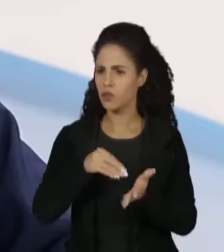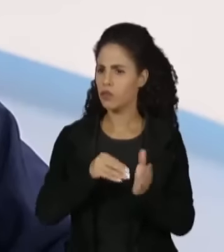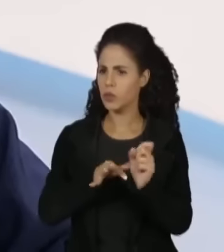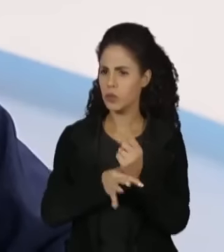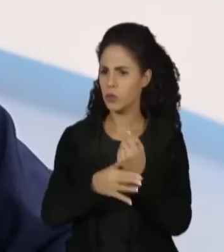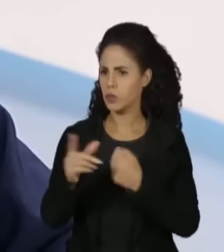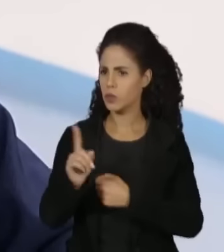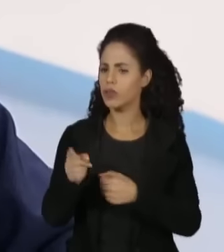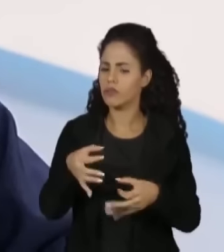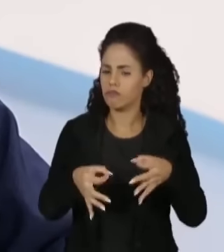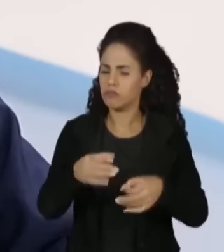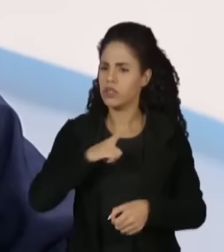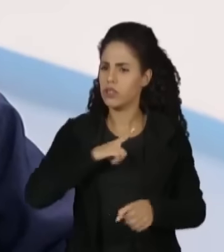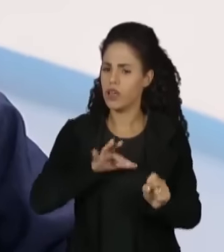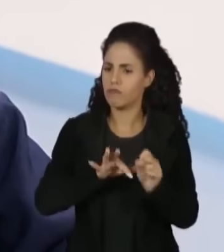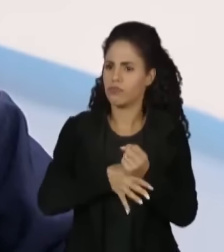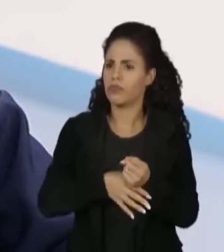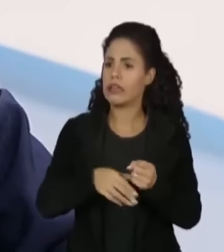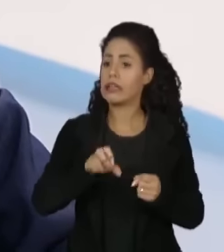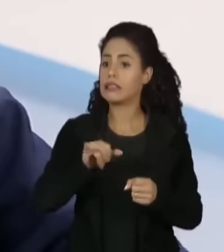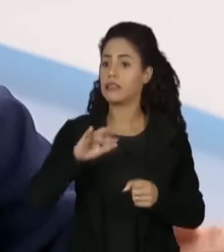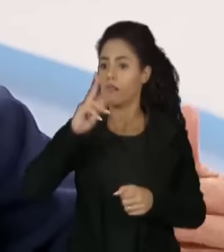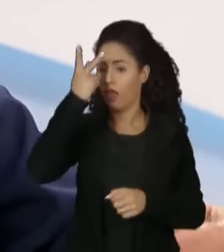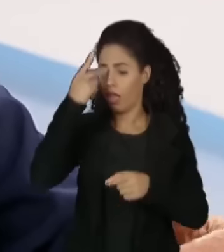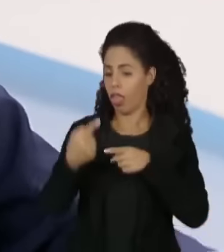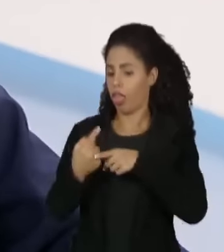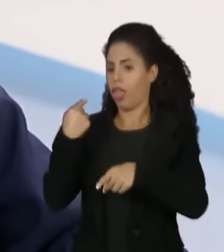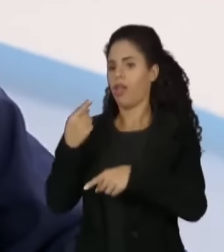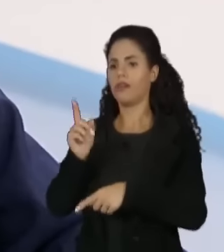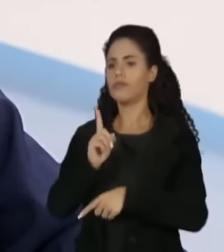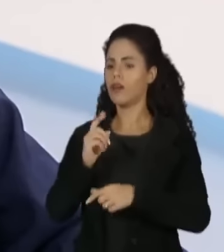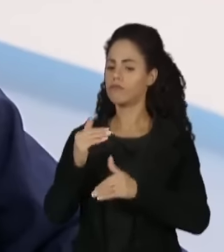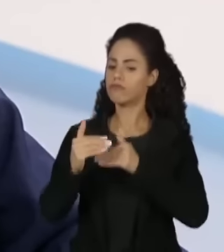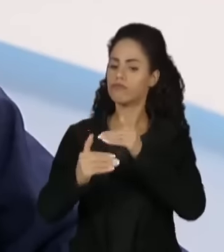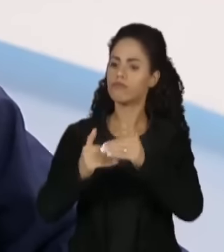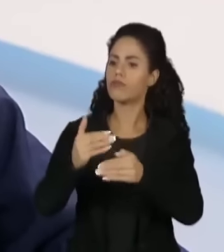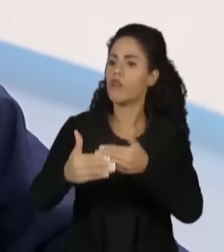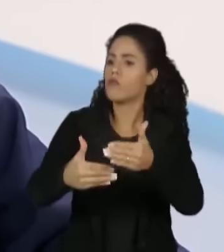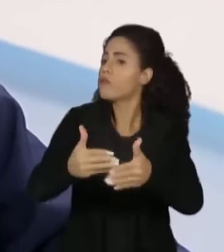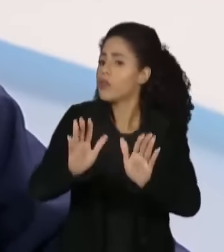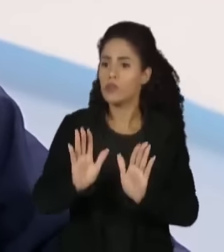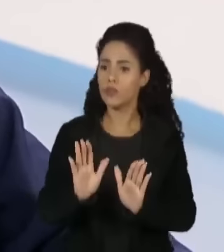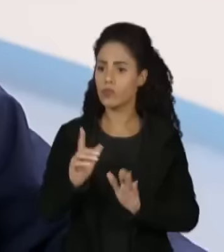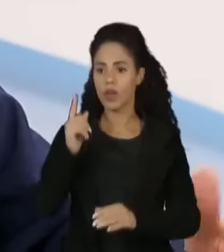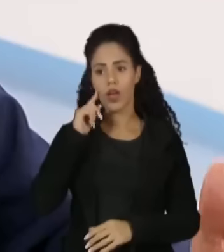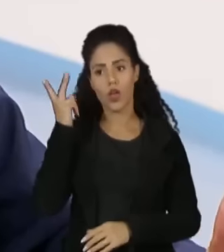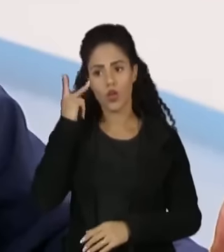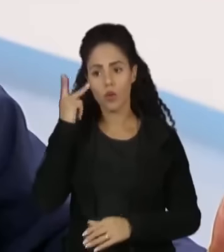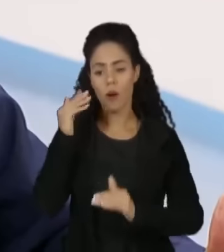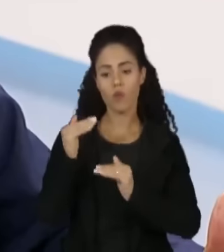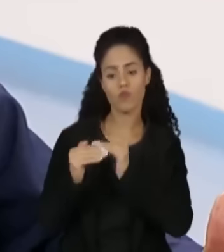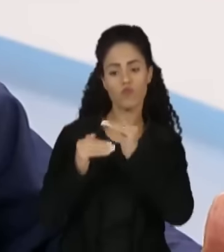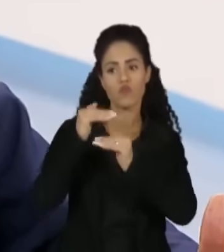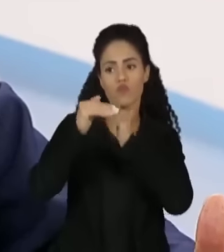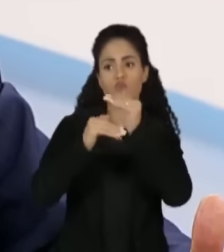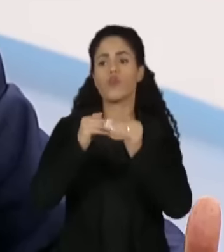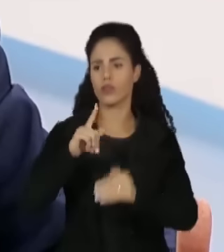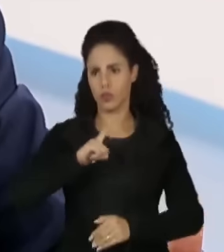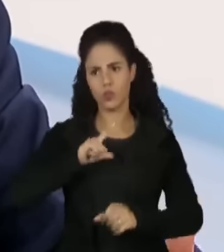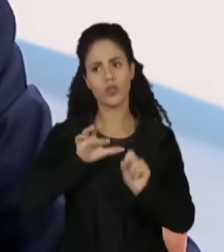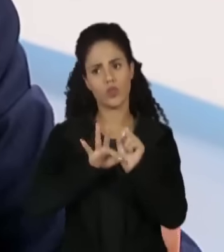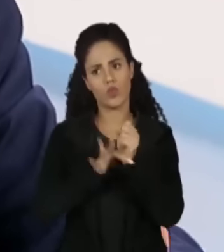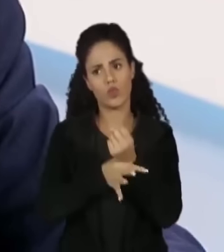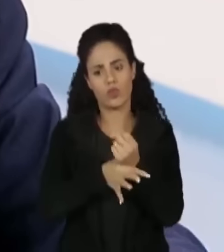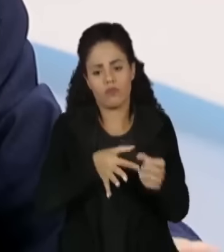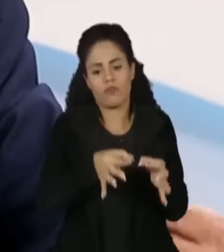Insegurança jurídica teria se mudasse para trás. Ninguém mudou para trás, estão mudando para frente. A insegurança jurídica no